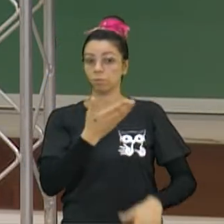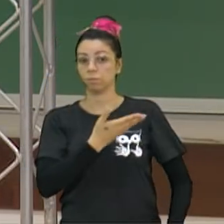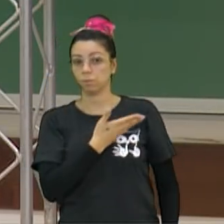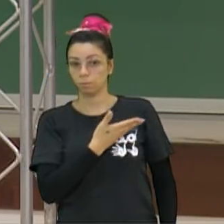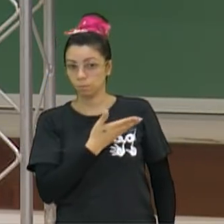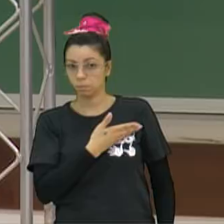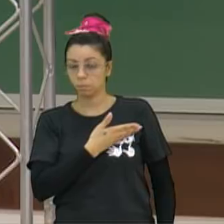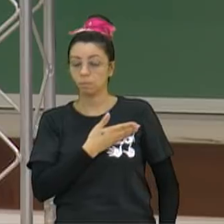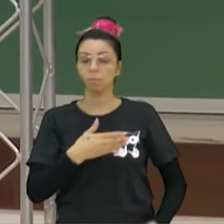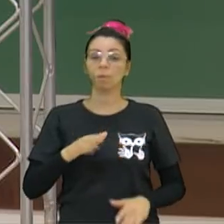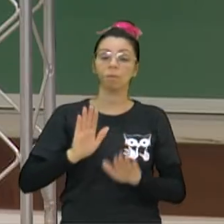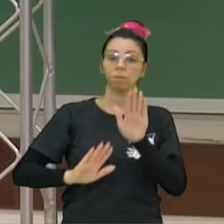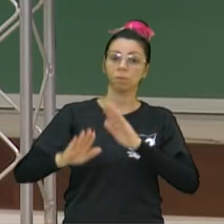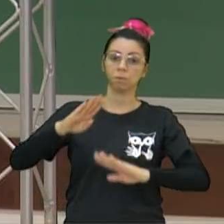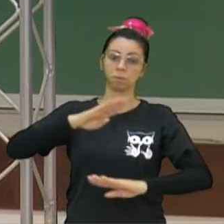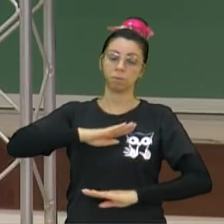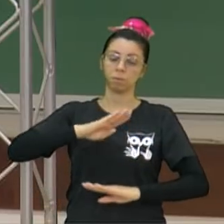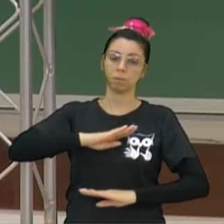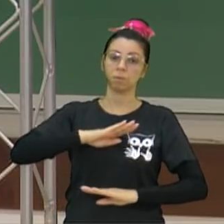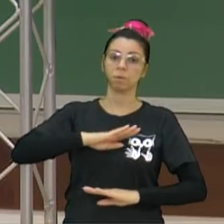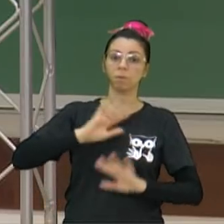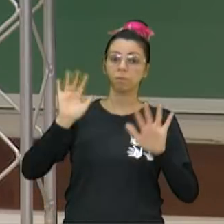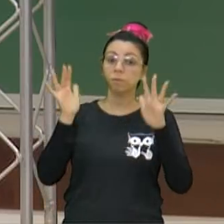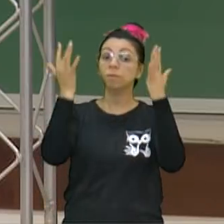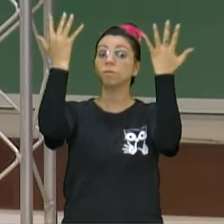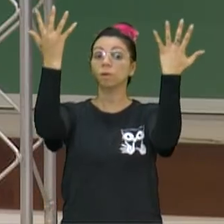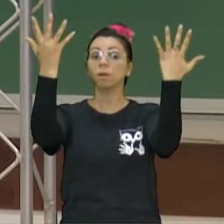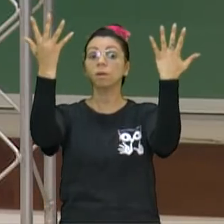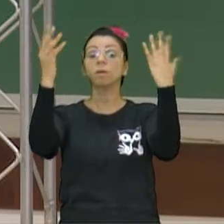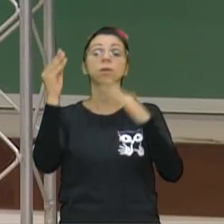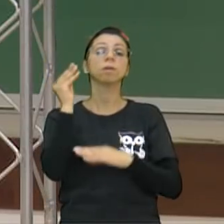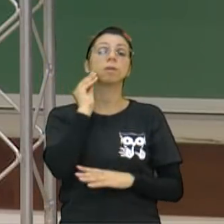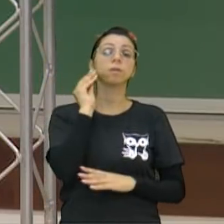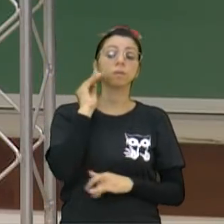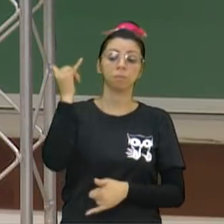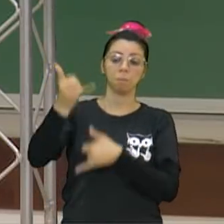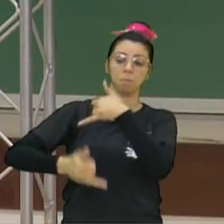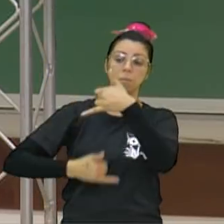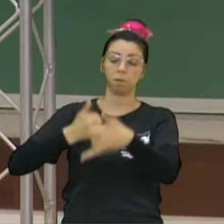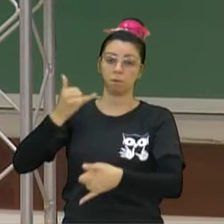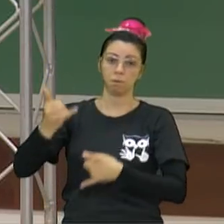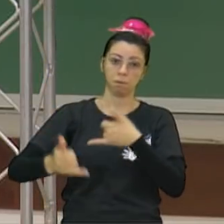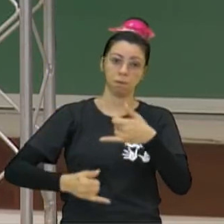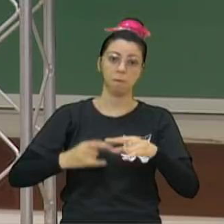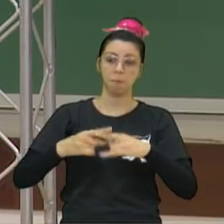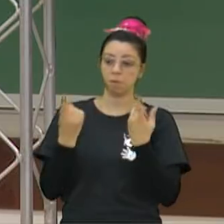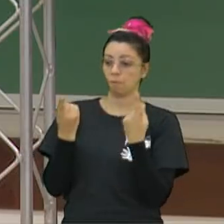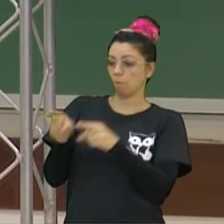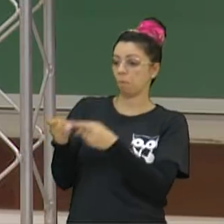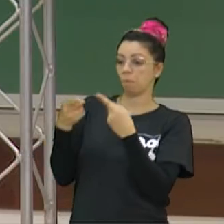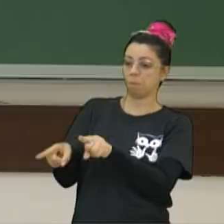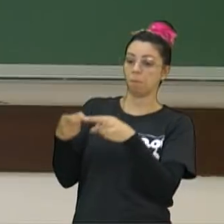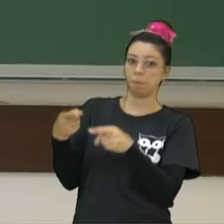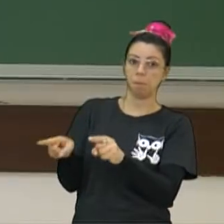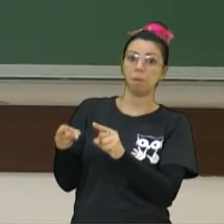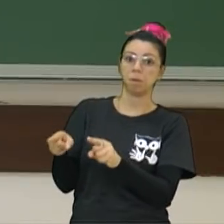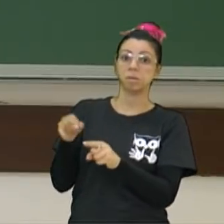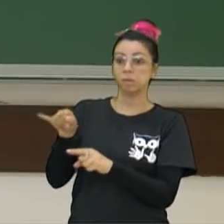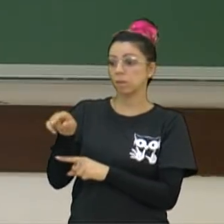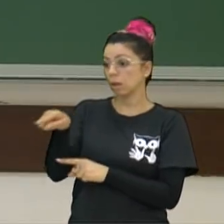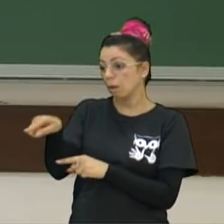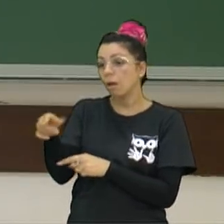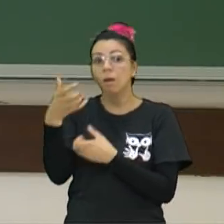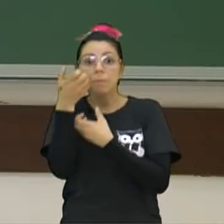vezes, nas situações de aniversário, as pessoas tentam fazer algumas brincadeiras, mas se isso for uma zoação e se isso pode magoar o